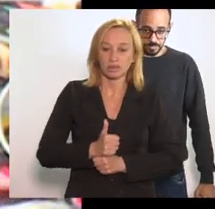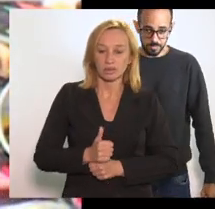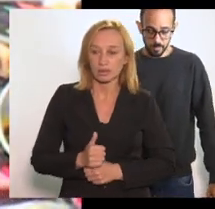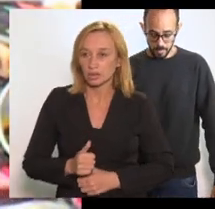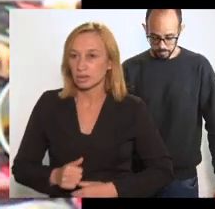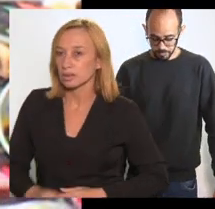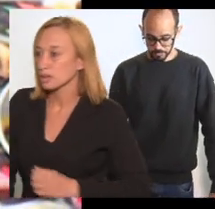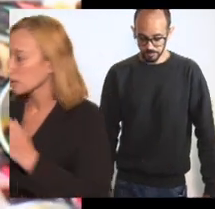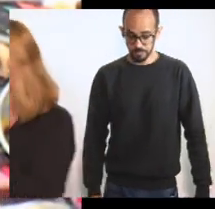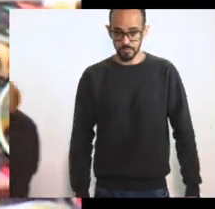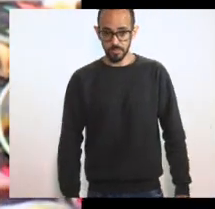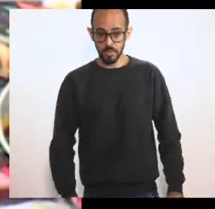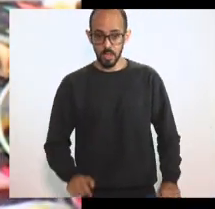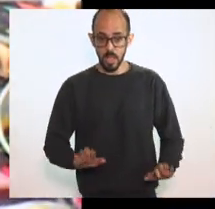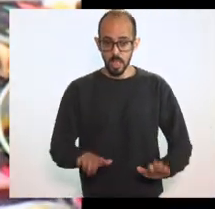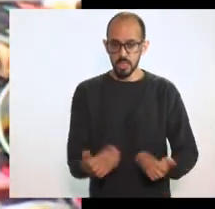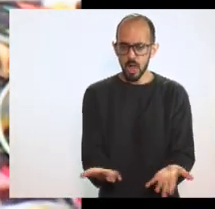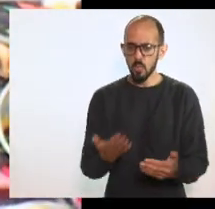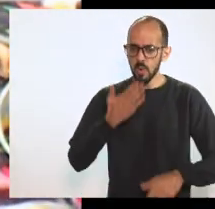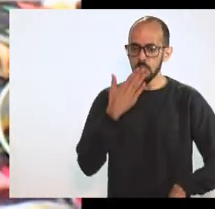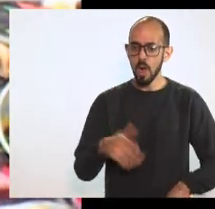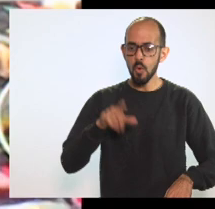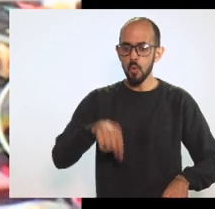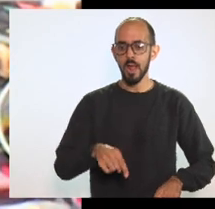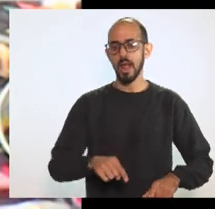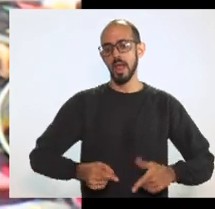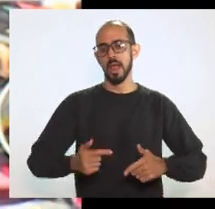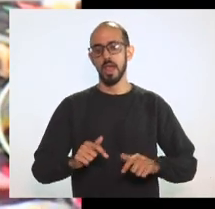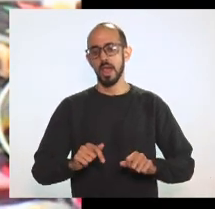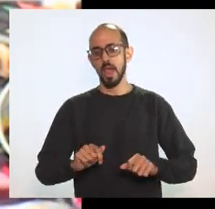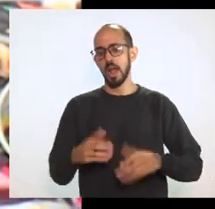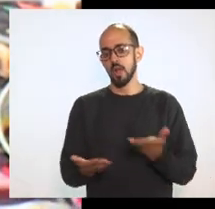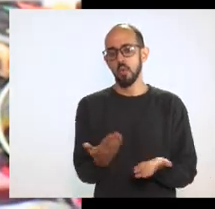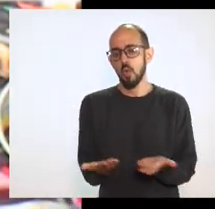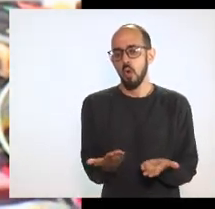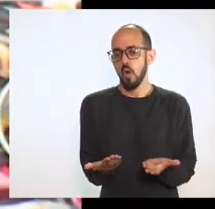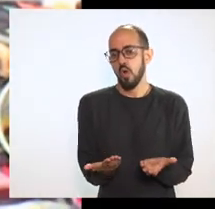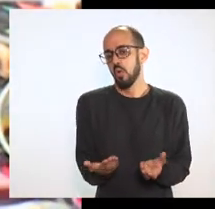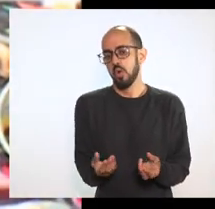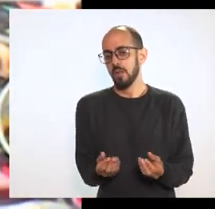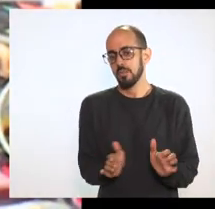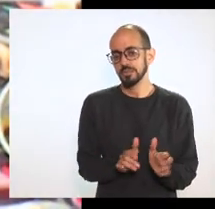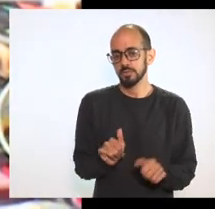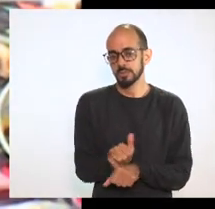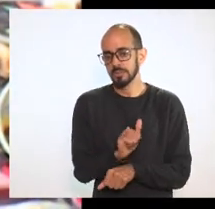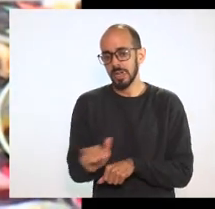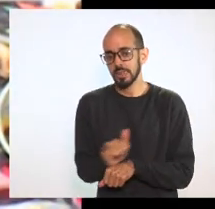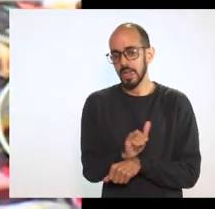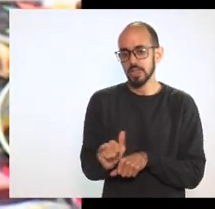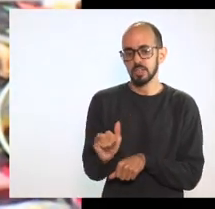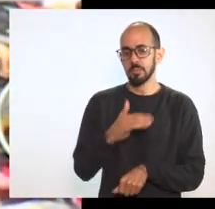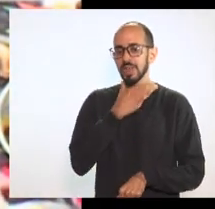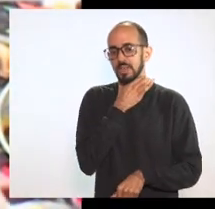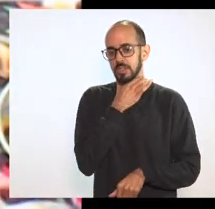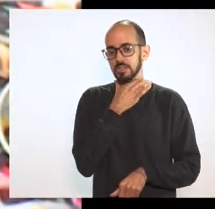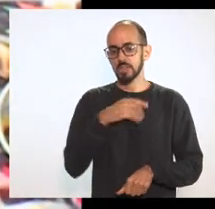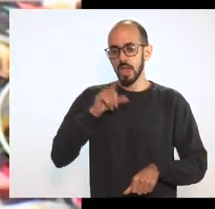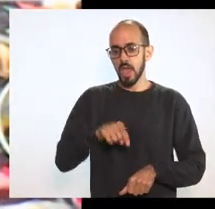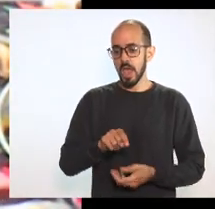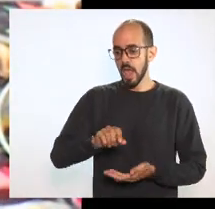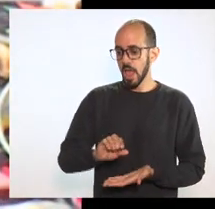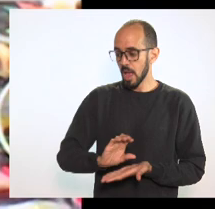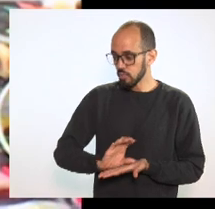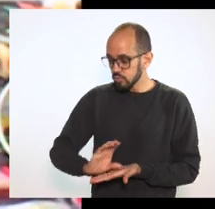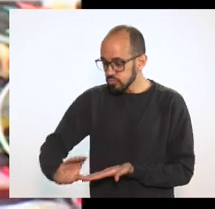projetava. Então, qual é a saída para a crise agora? Era um auxílio emergencial decente, que garantisse para as pessoas condições de